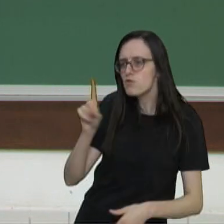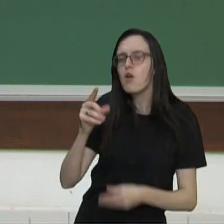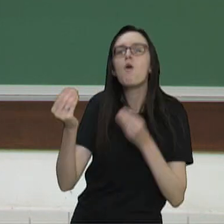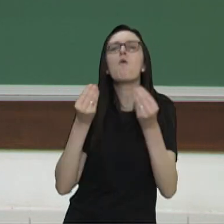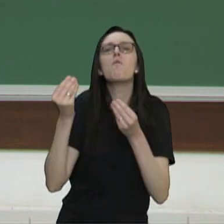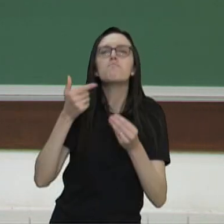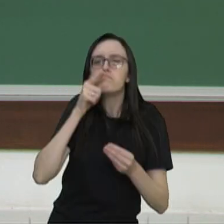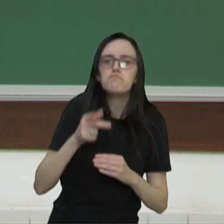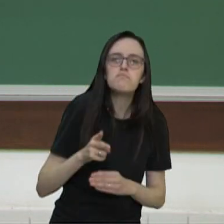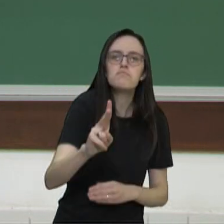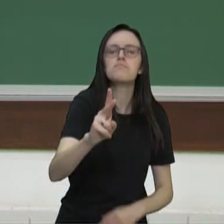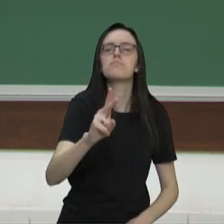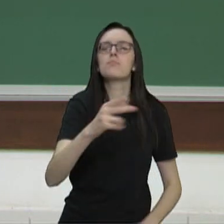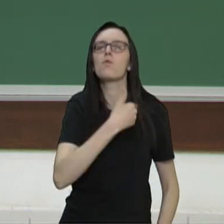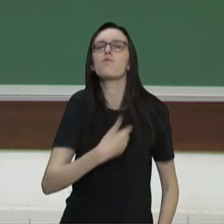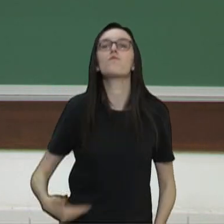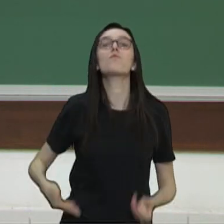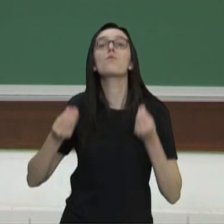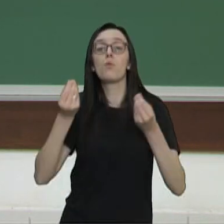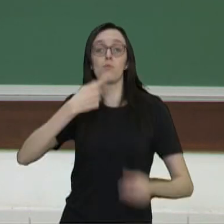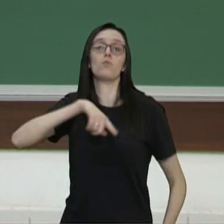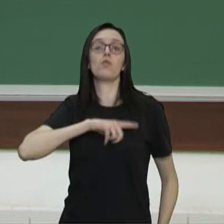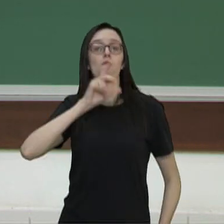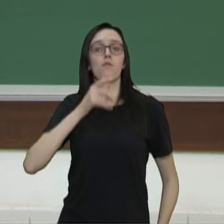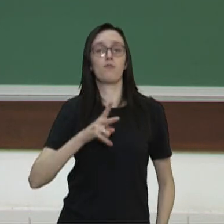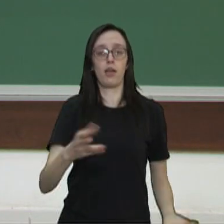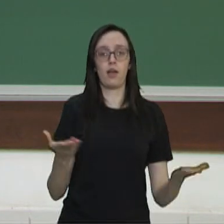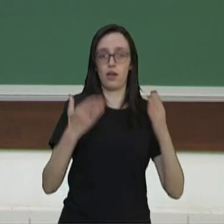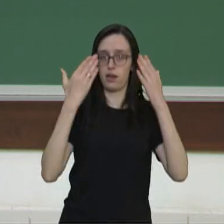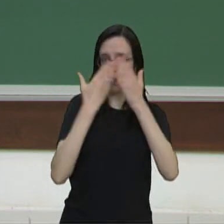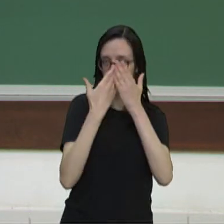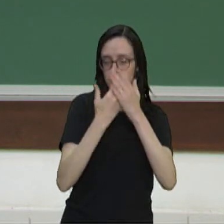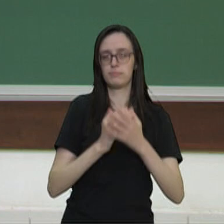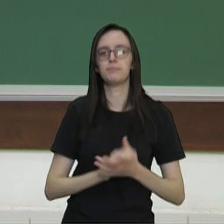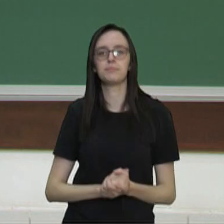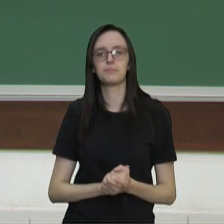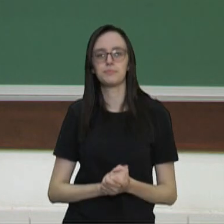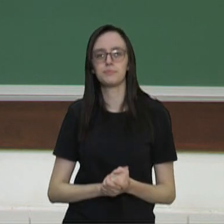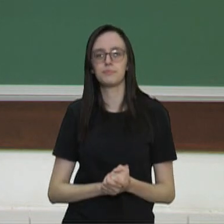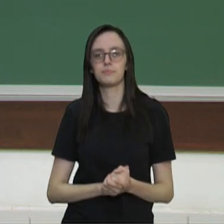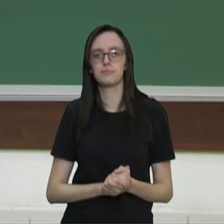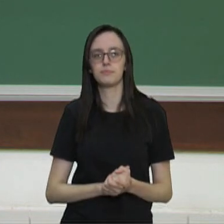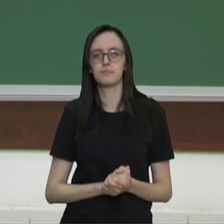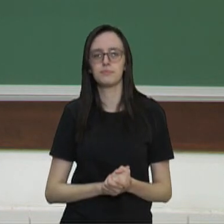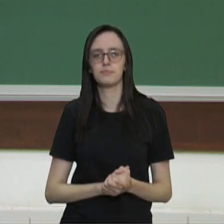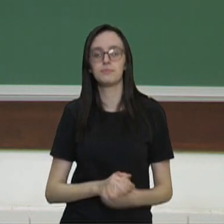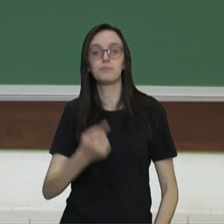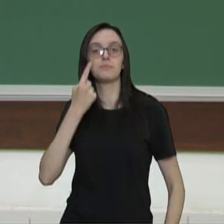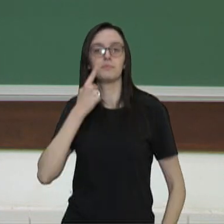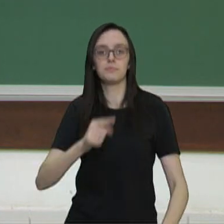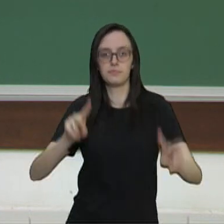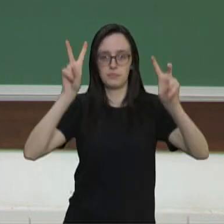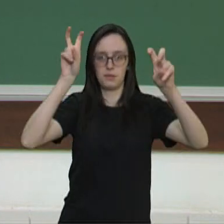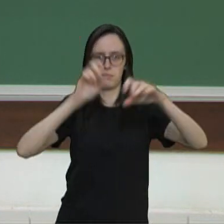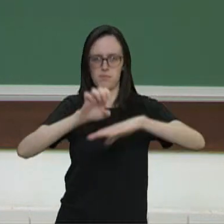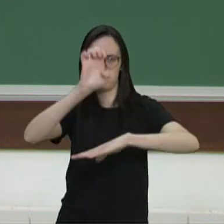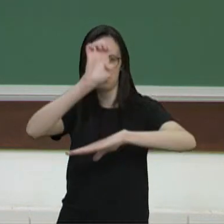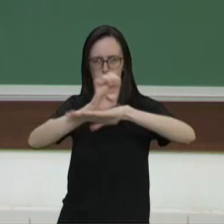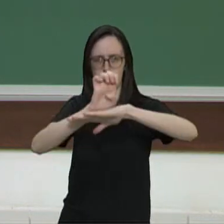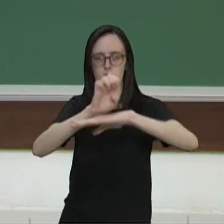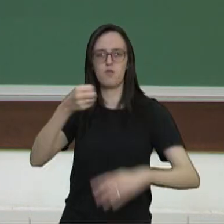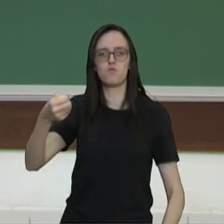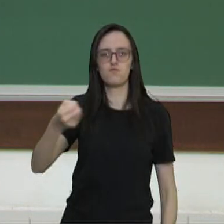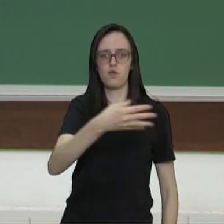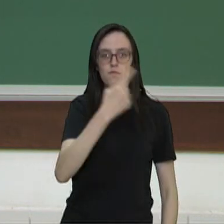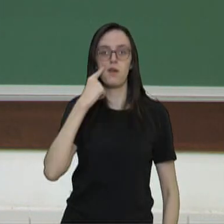o seu governo? E é sobre isso que a gente continua nessa aula. Olha aqui, Estado Novo. Esse Estado